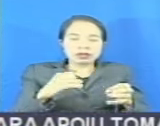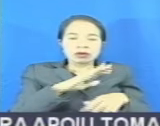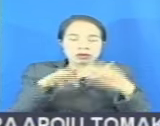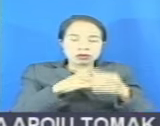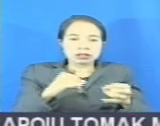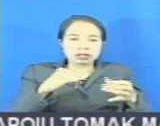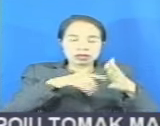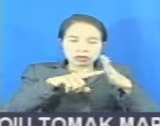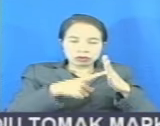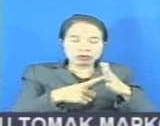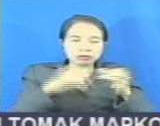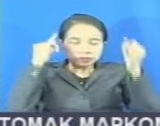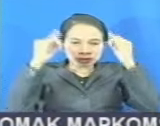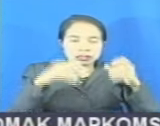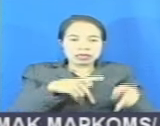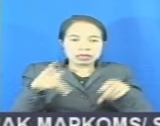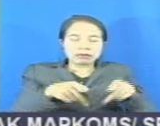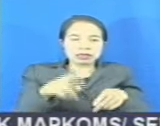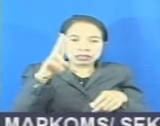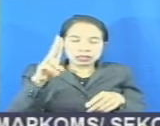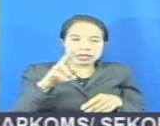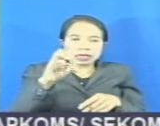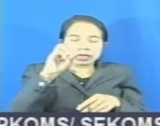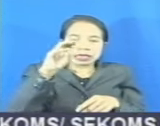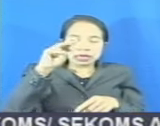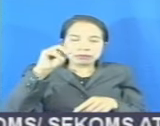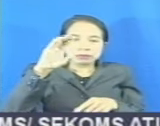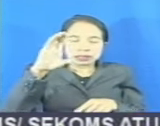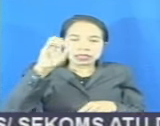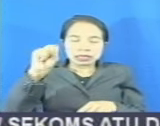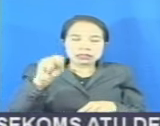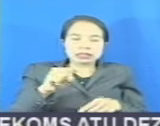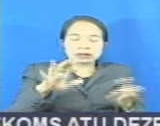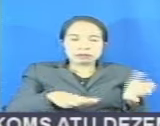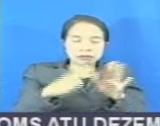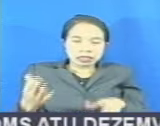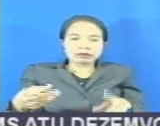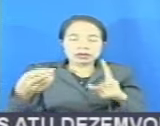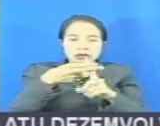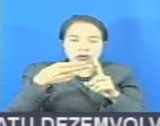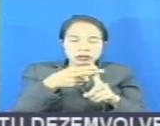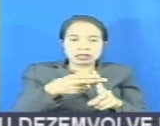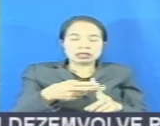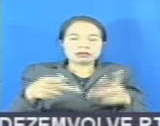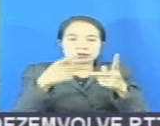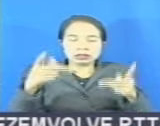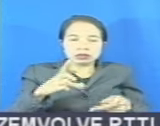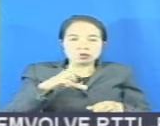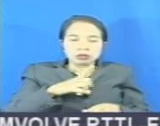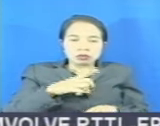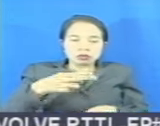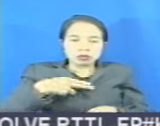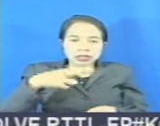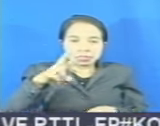Sidon ida ho inisial MCSC ida di Hatnulu Resin Tolu Matefatin i Hotel Rafa Apartment area Hudi Larandili.